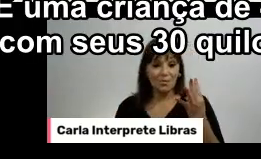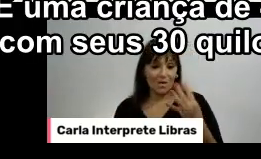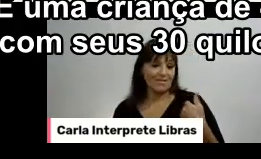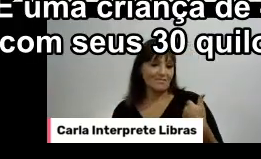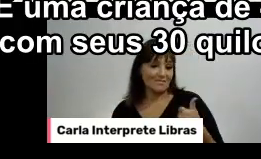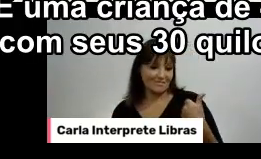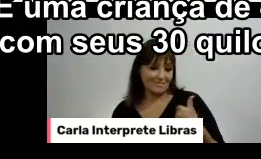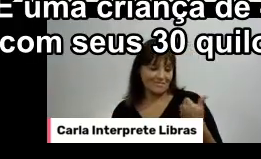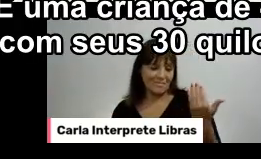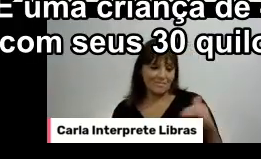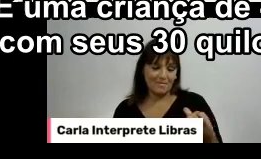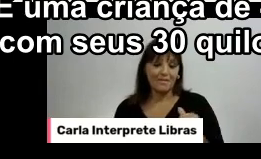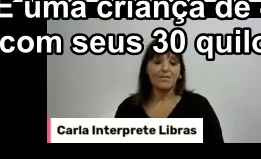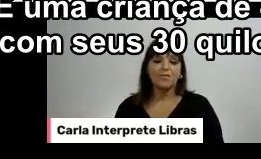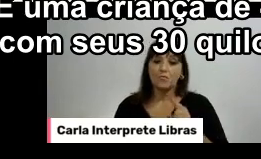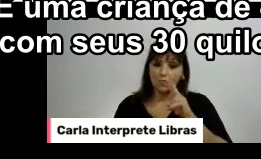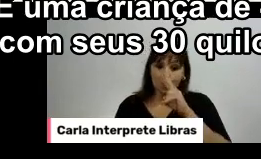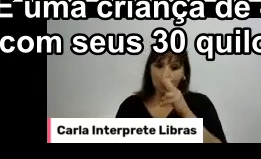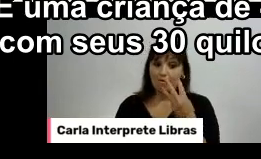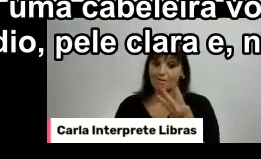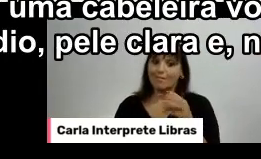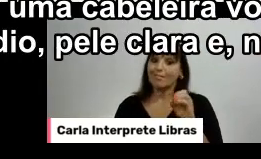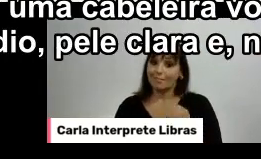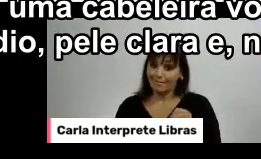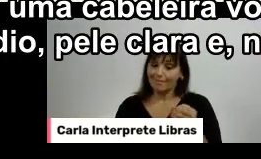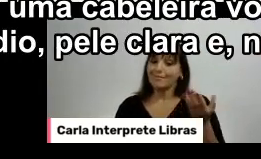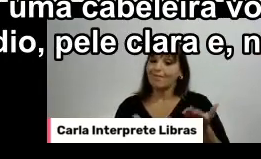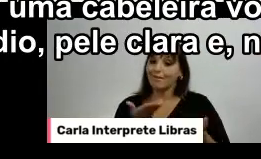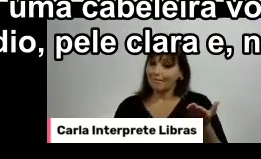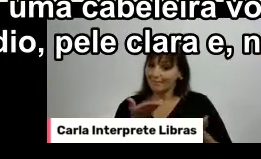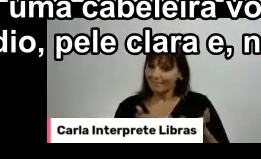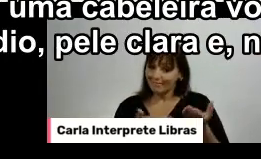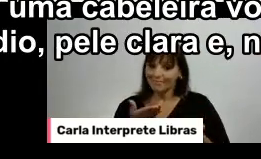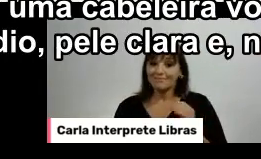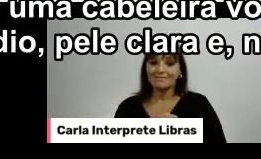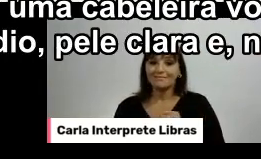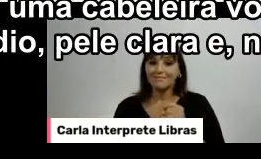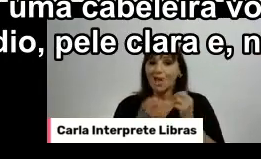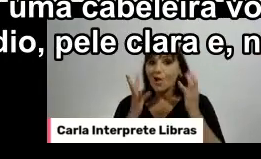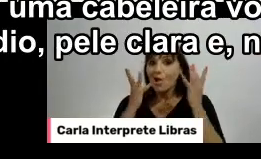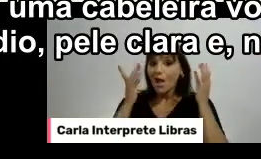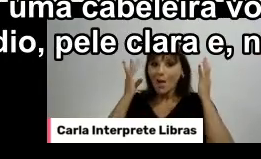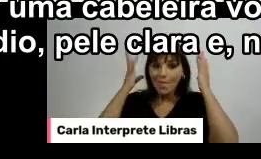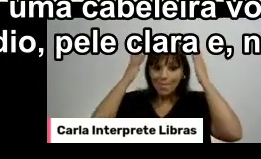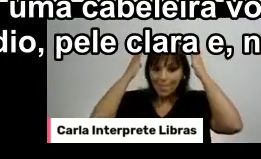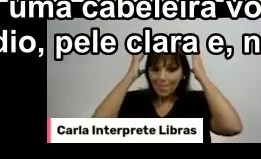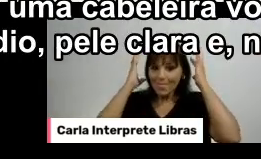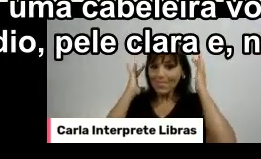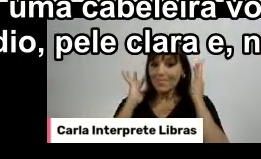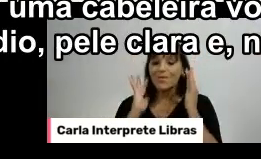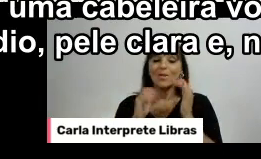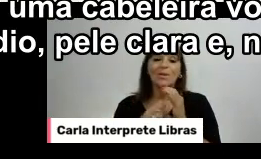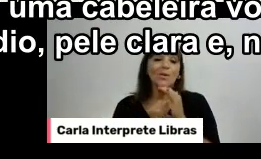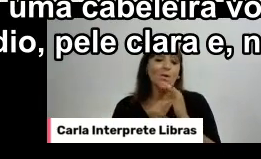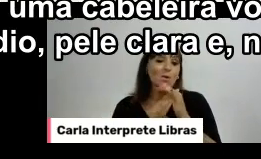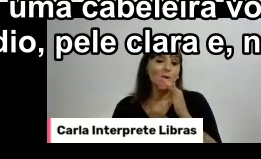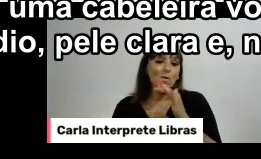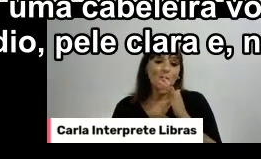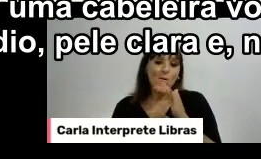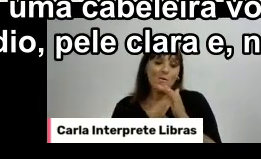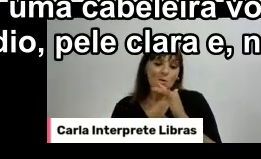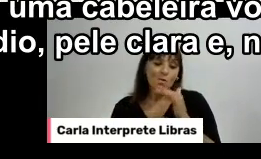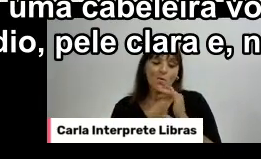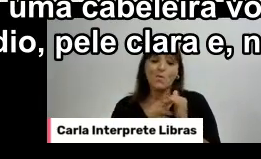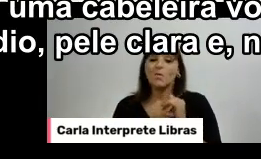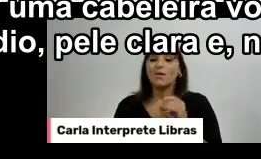com seus 30 quilos bem distribuídos, tem uma cabeleira volumosa na cor castanho médio, pele clara, e